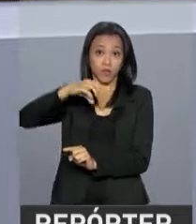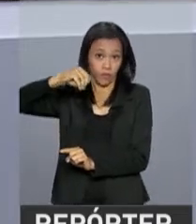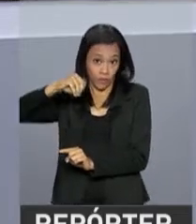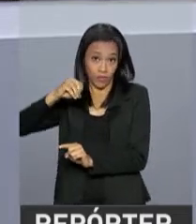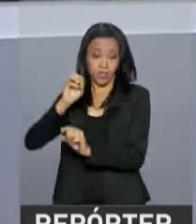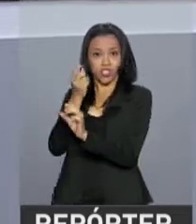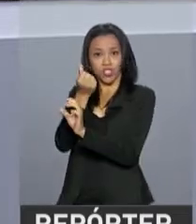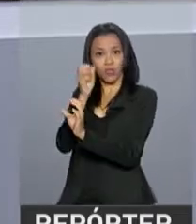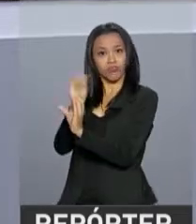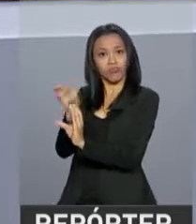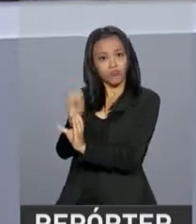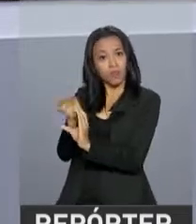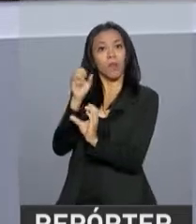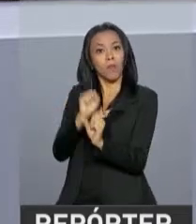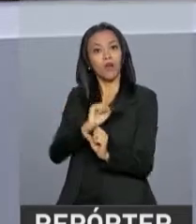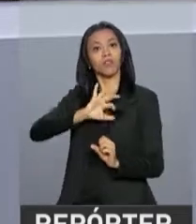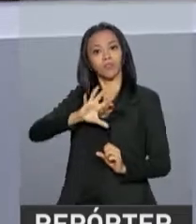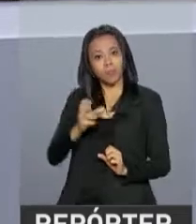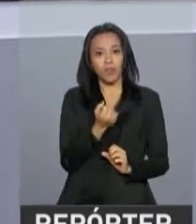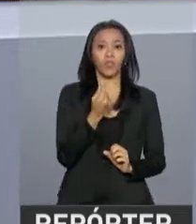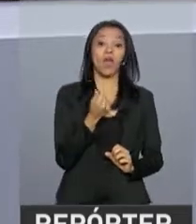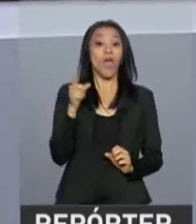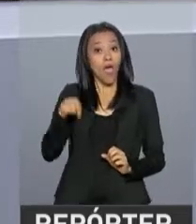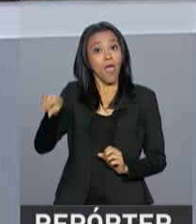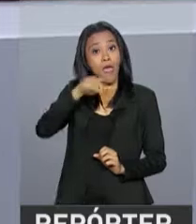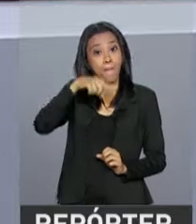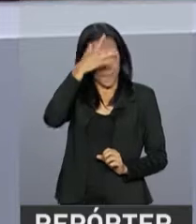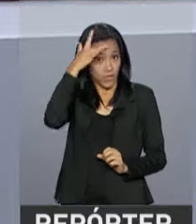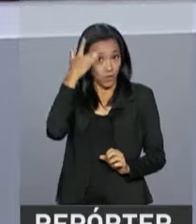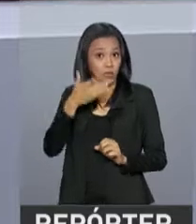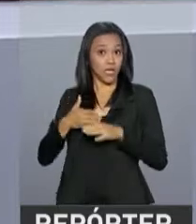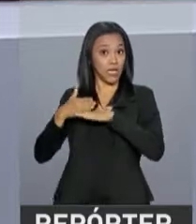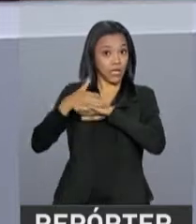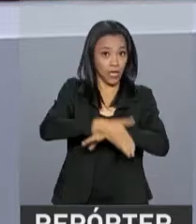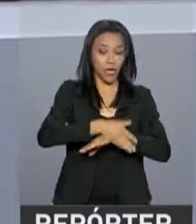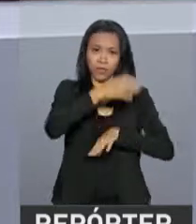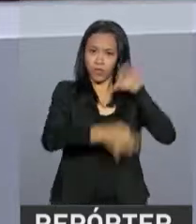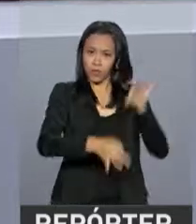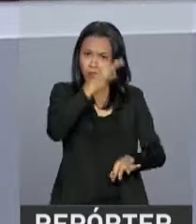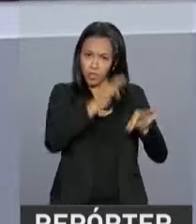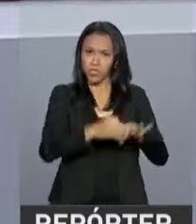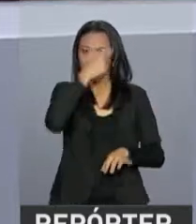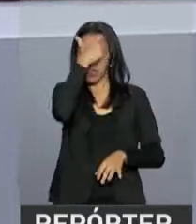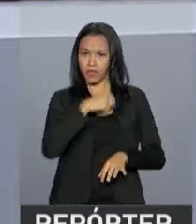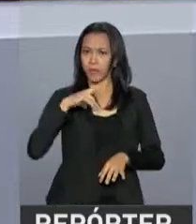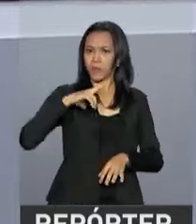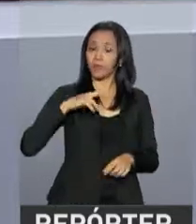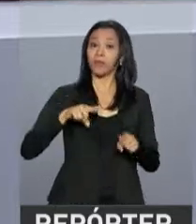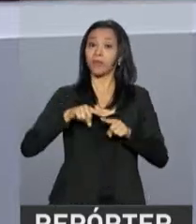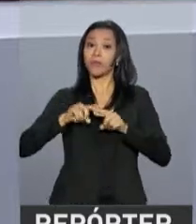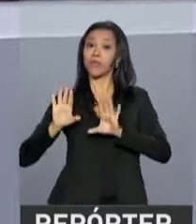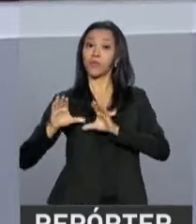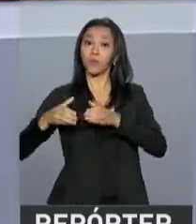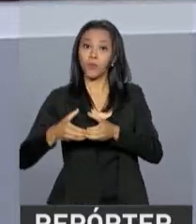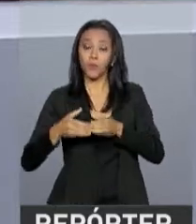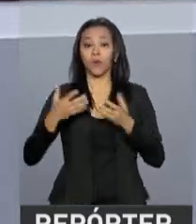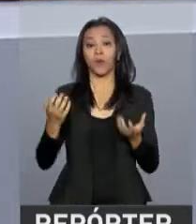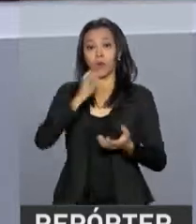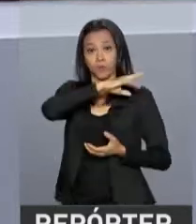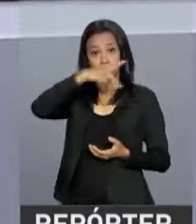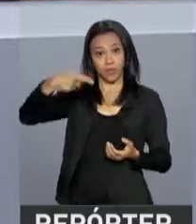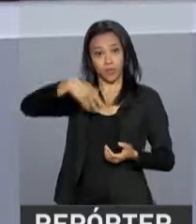economias são poupadores que entraram na justiça em ações individuais e coletivas segundo o presidente michel temer serão